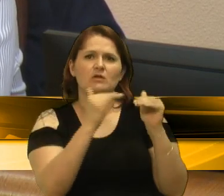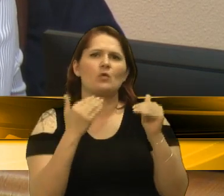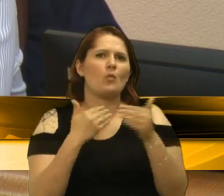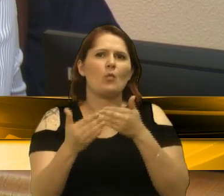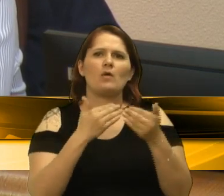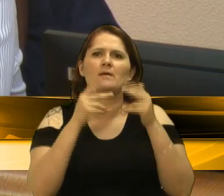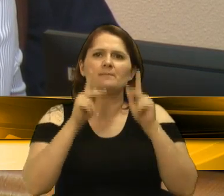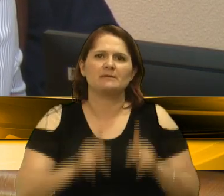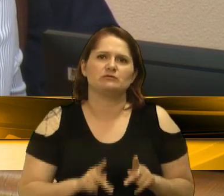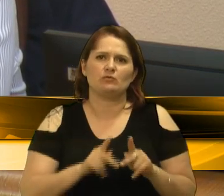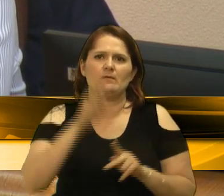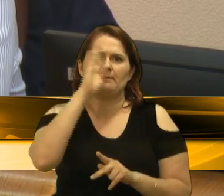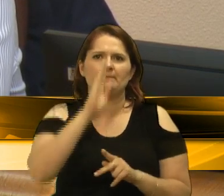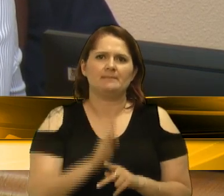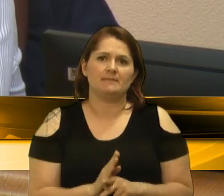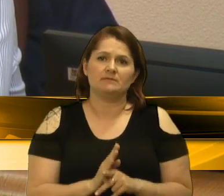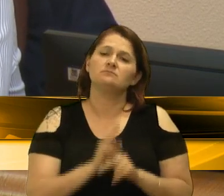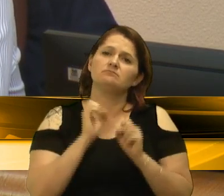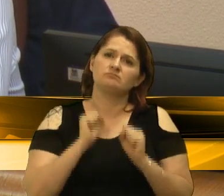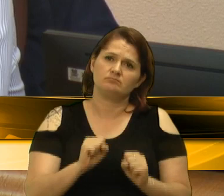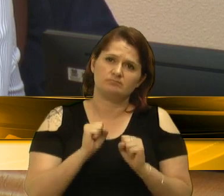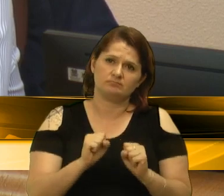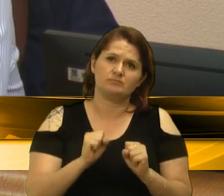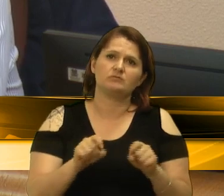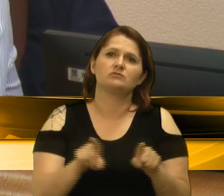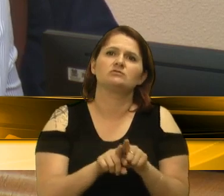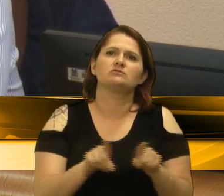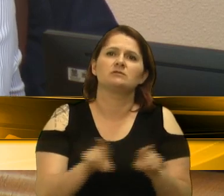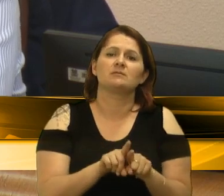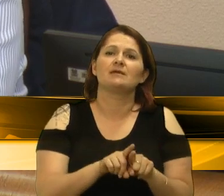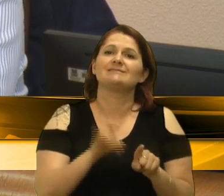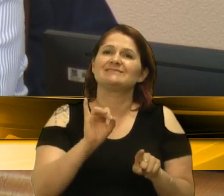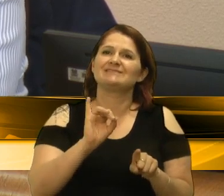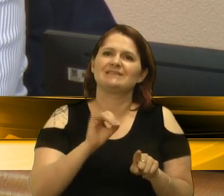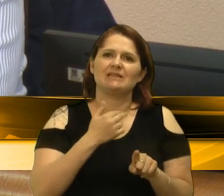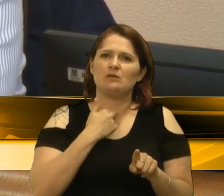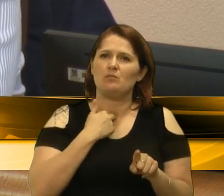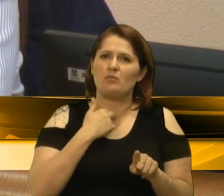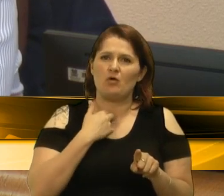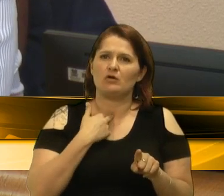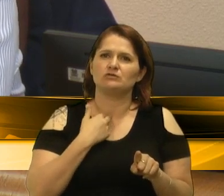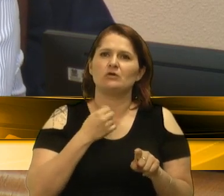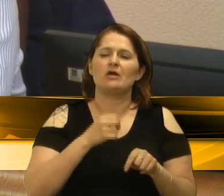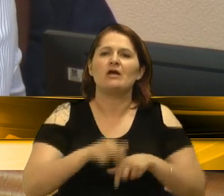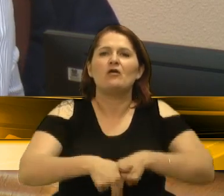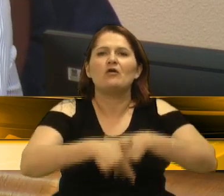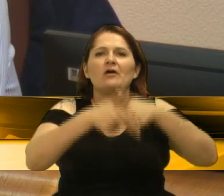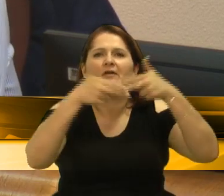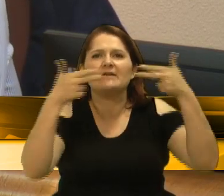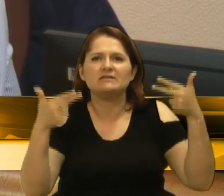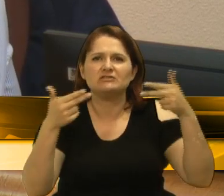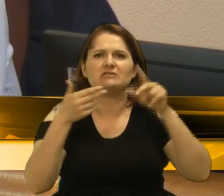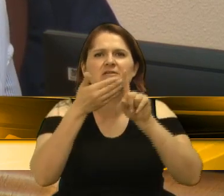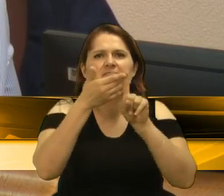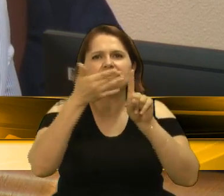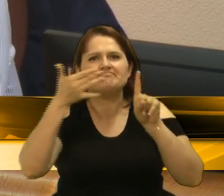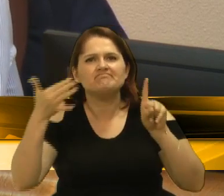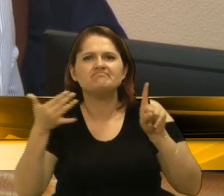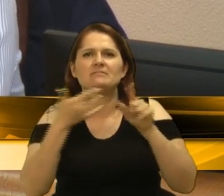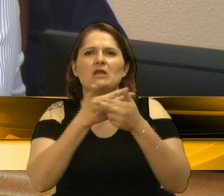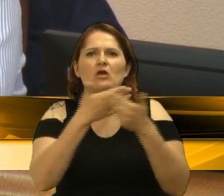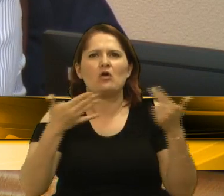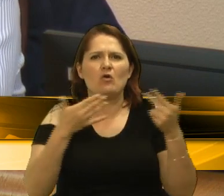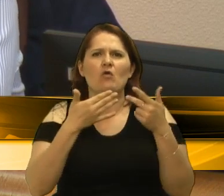seu território, coibindo para tanto a prática discriminatória de sentido excludente motivada por etnia, sexo, orientação sexual, cor, idade,